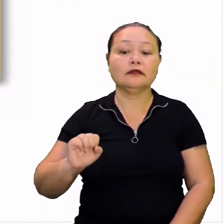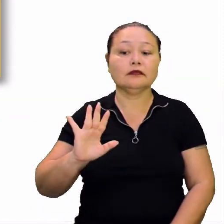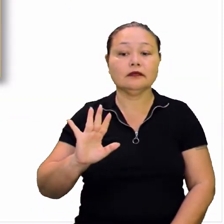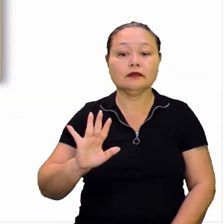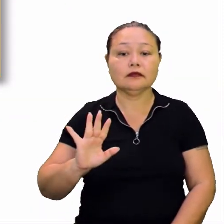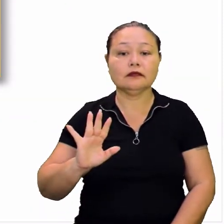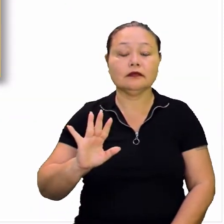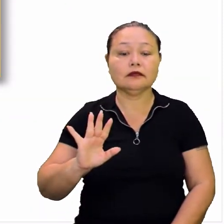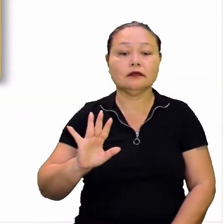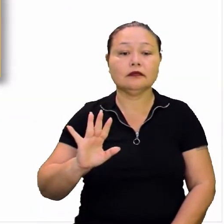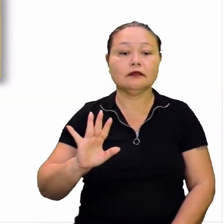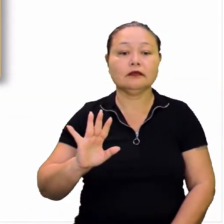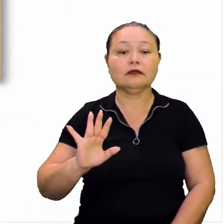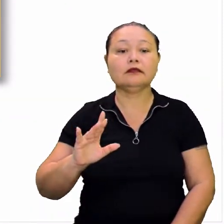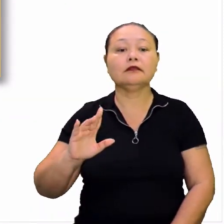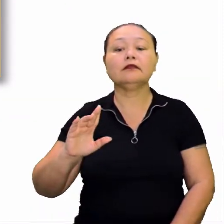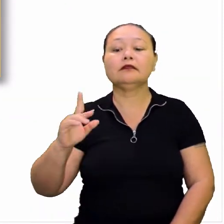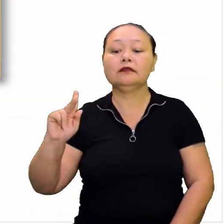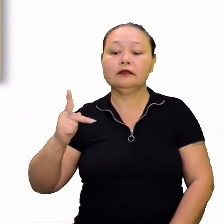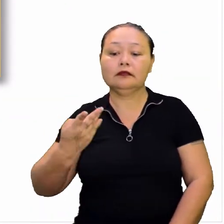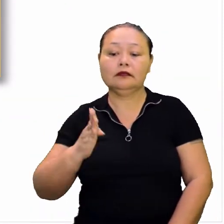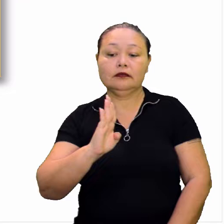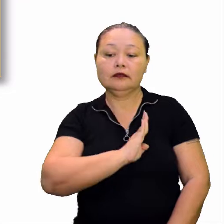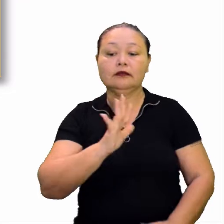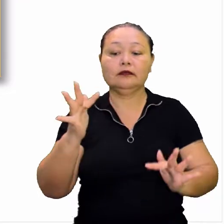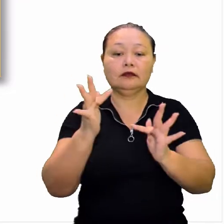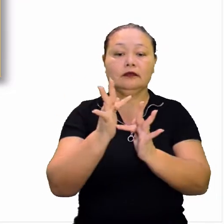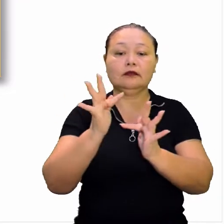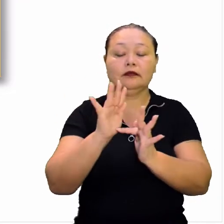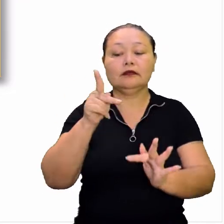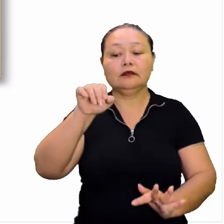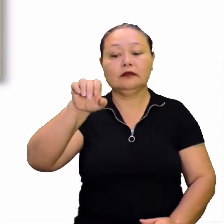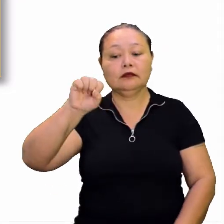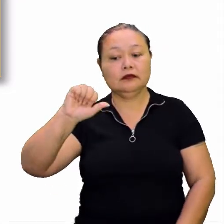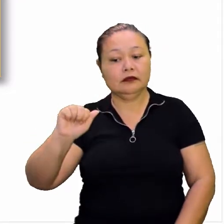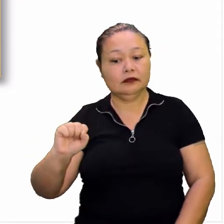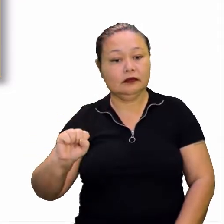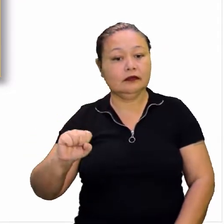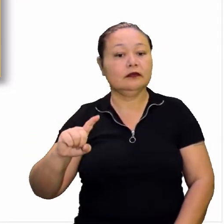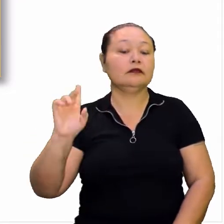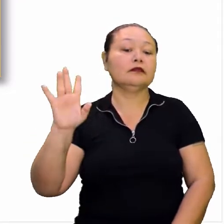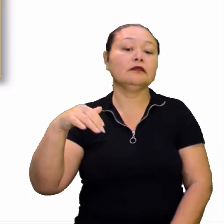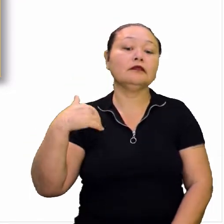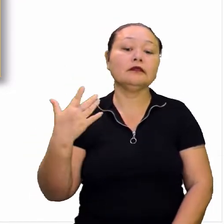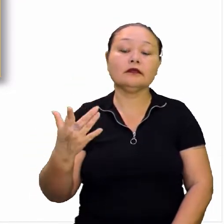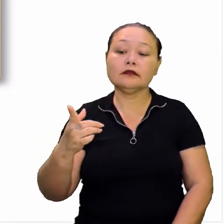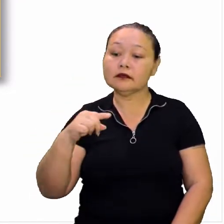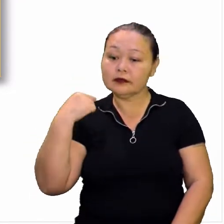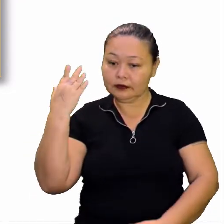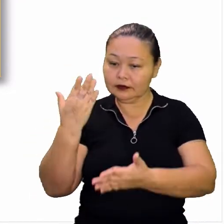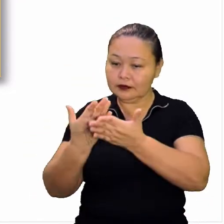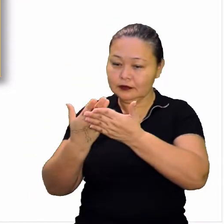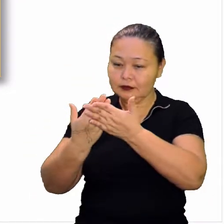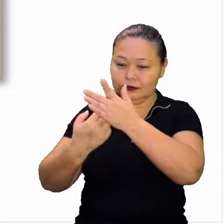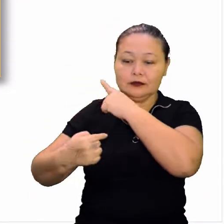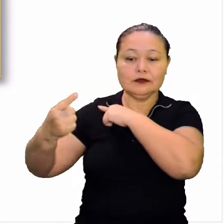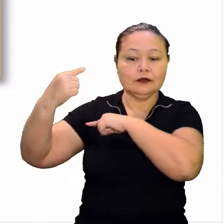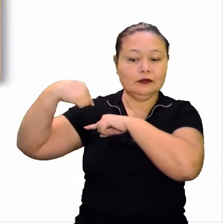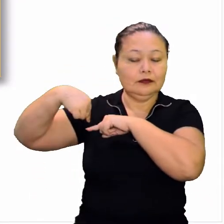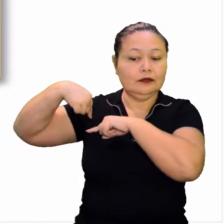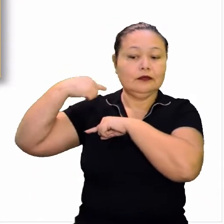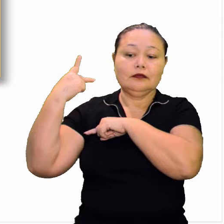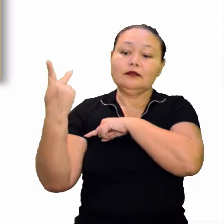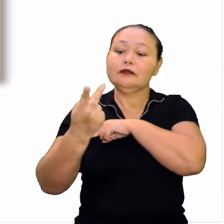aqui. Isso. Hebreus, fenícios e persas. Olha só. Na aula passada,